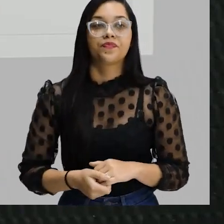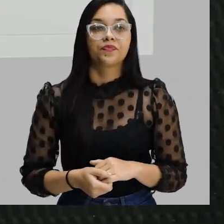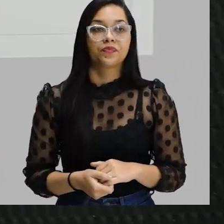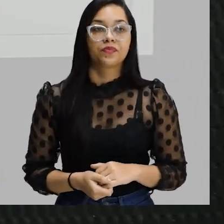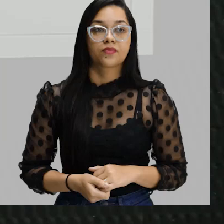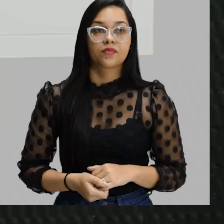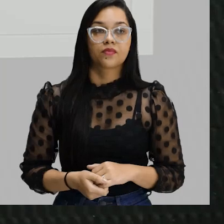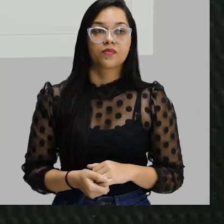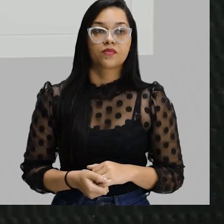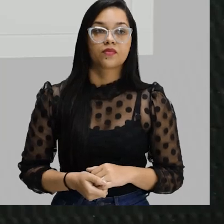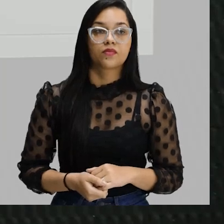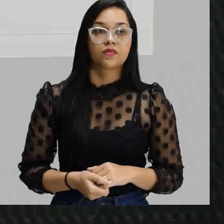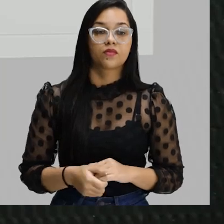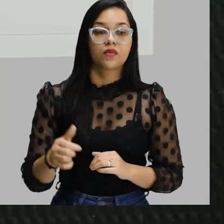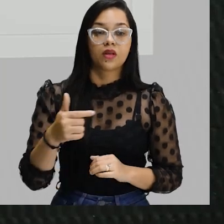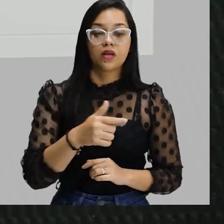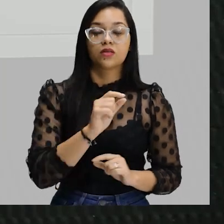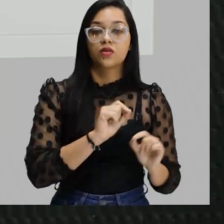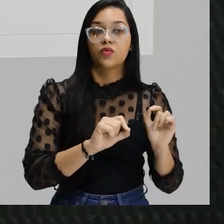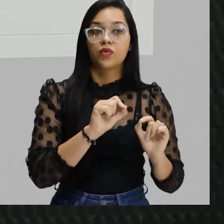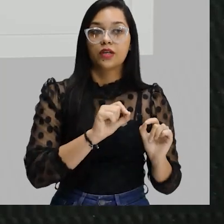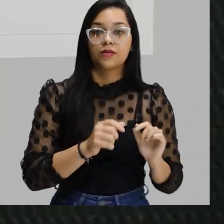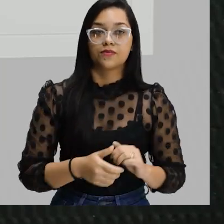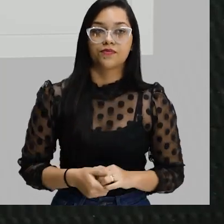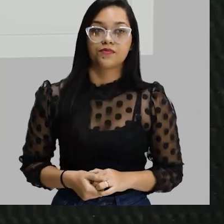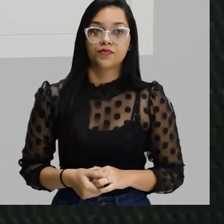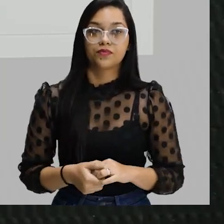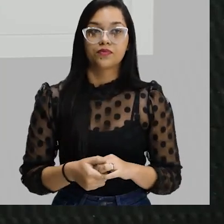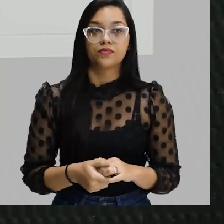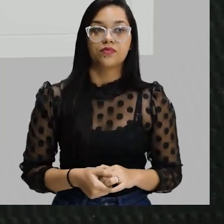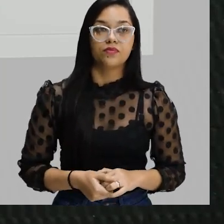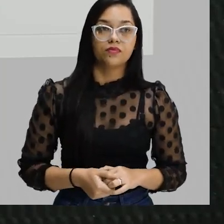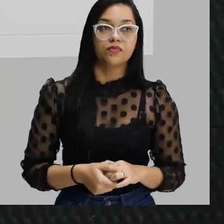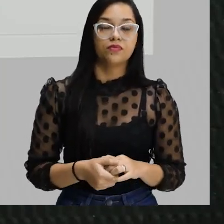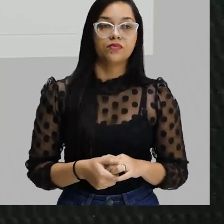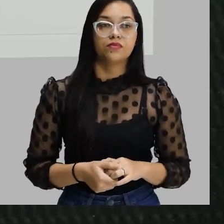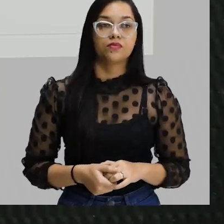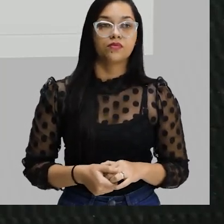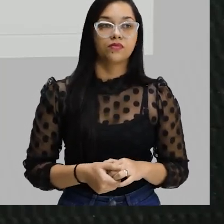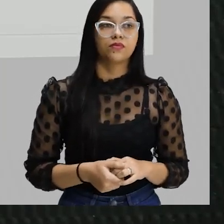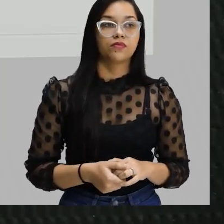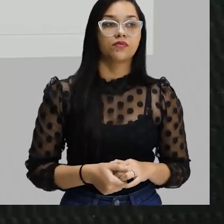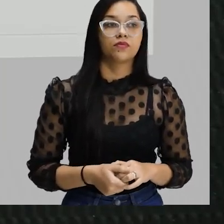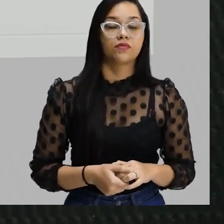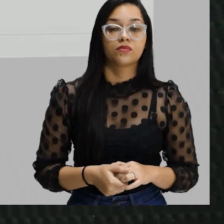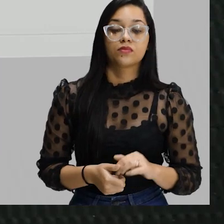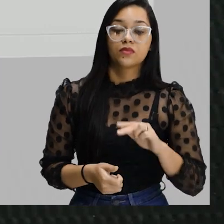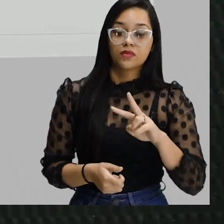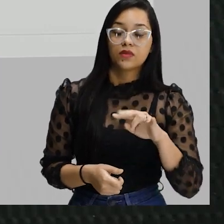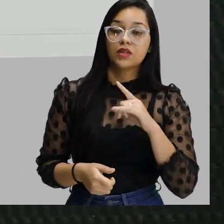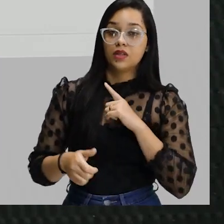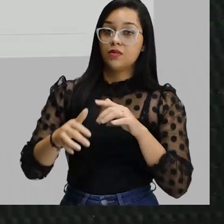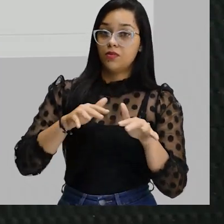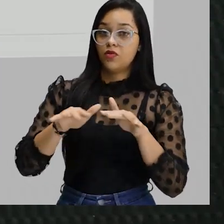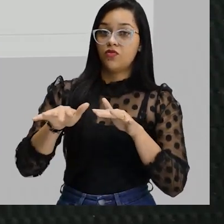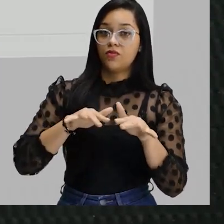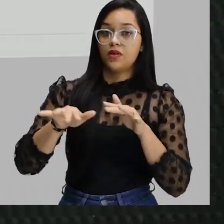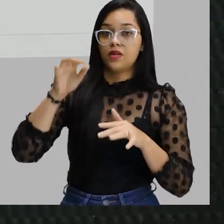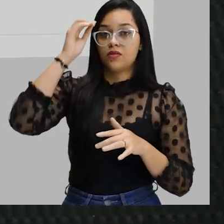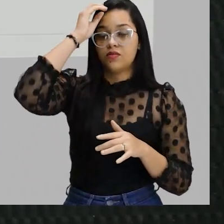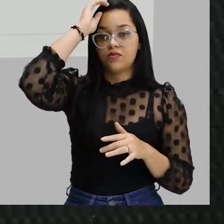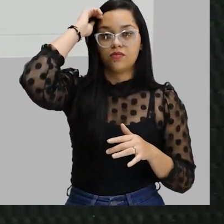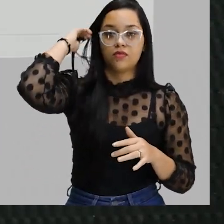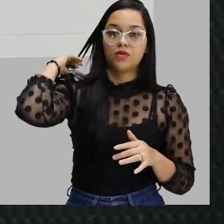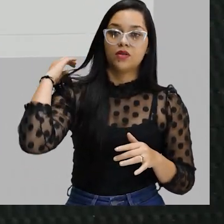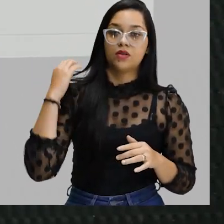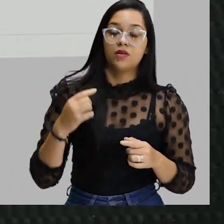certo? E esta massa, esse corpo, ele vai entrar em movimento.